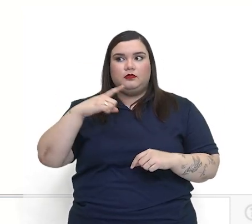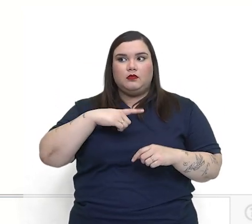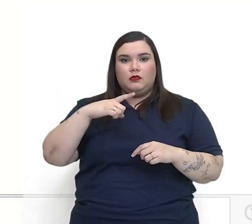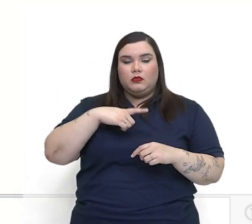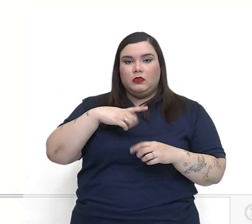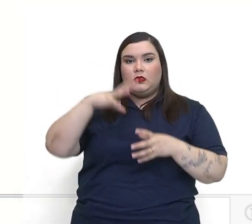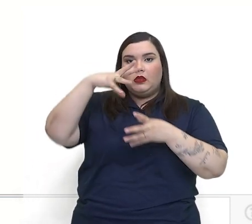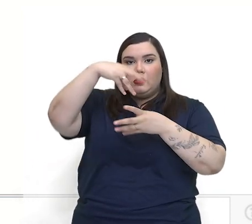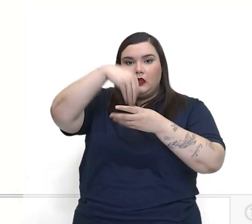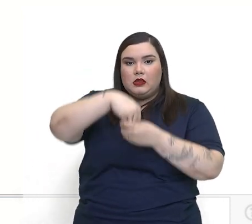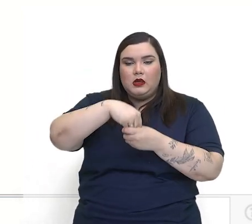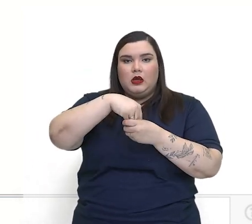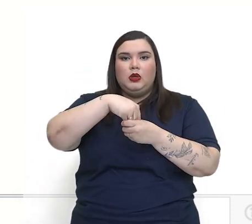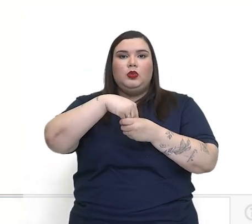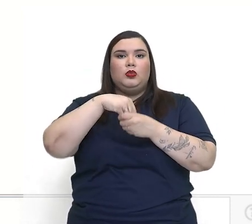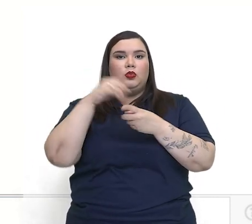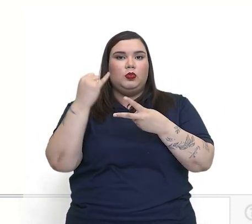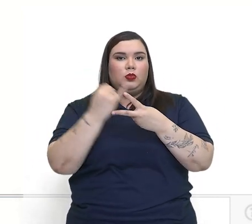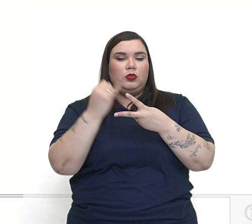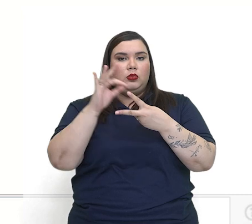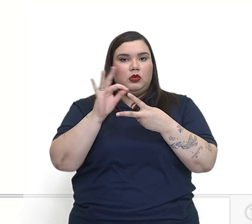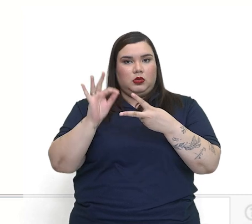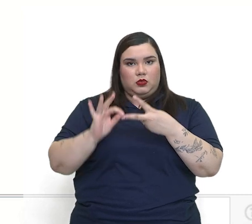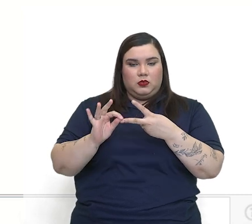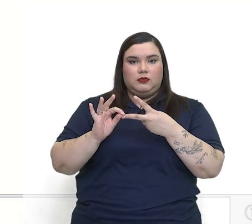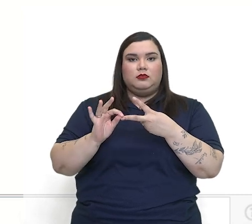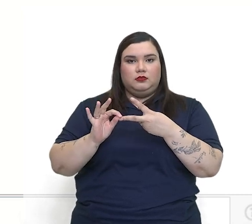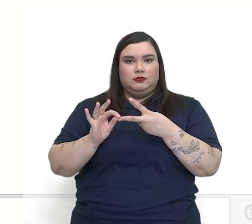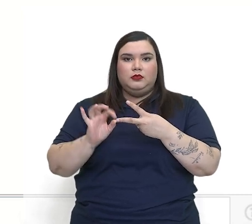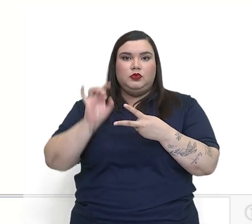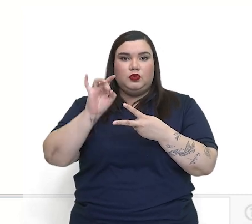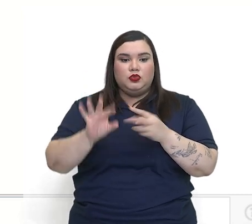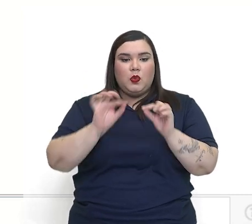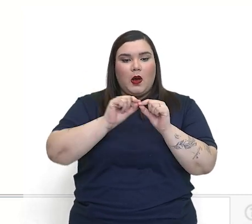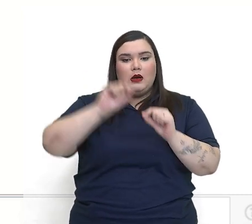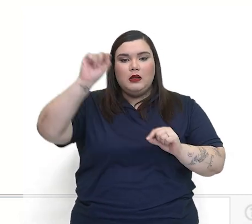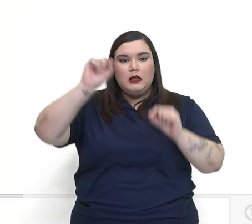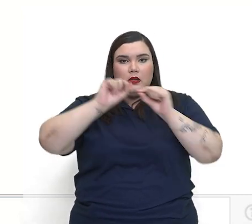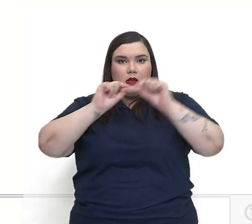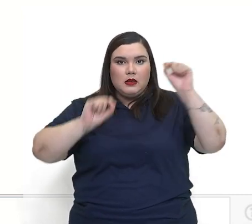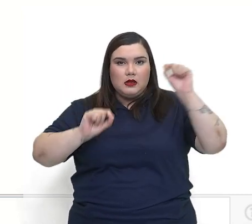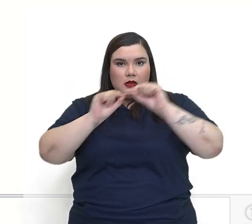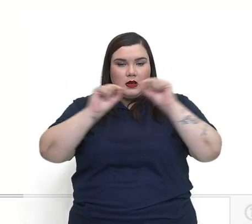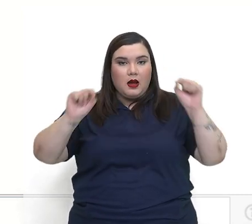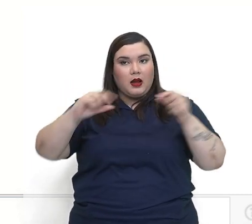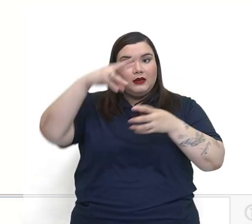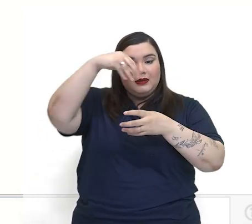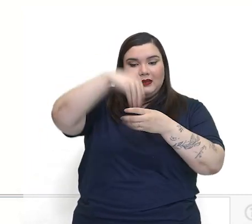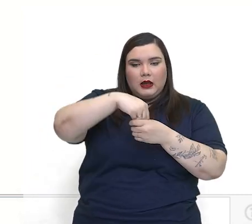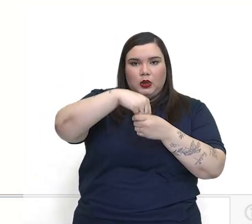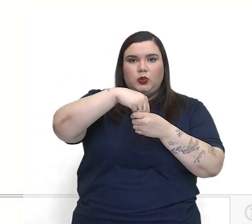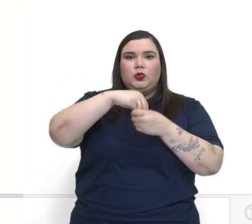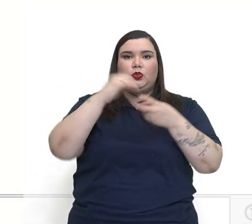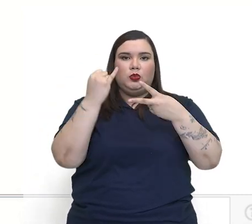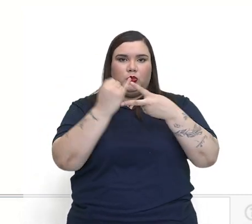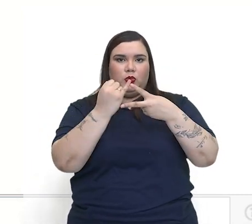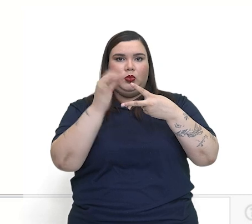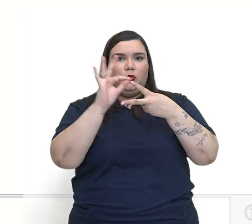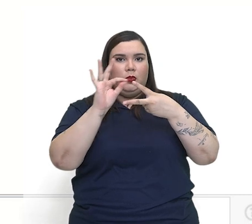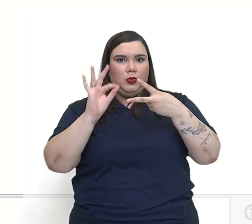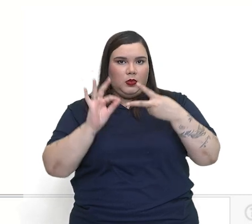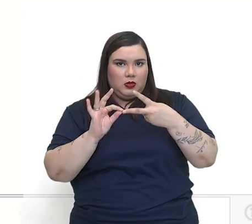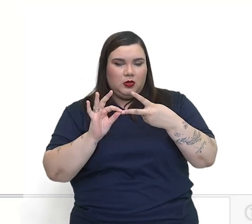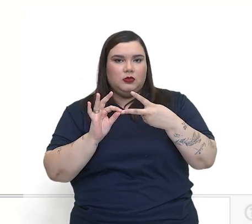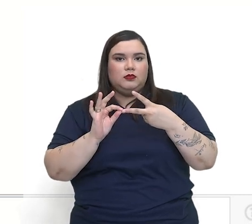Não, por 2 lados aqui com vértices não consecutivos, né? A gente nunca vai ter uma diagonal aqui,